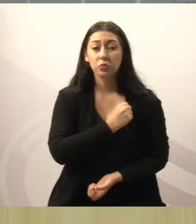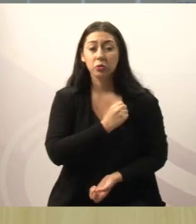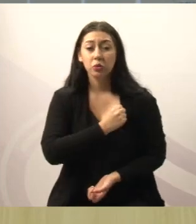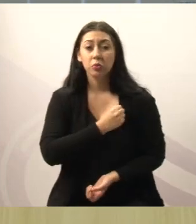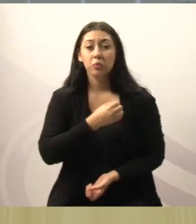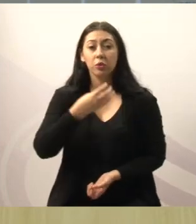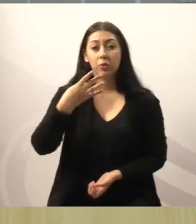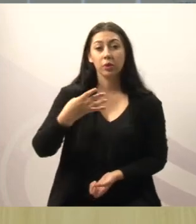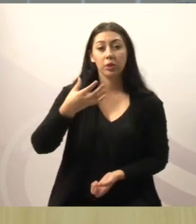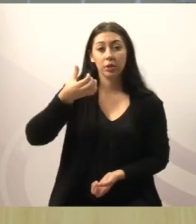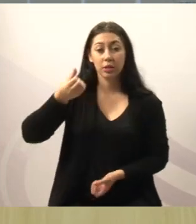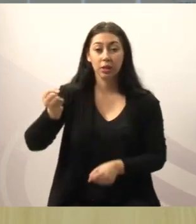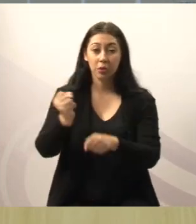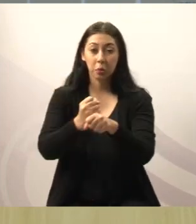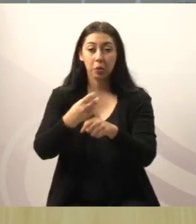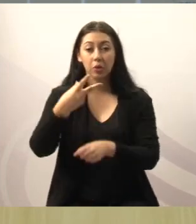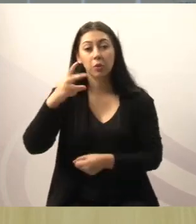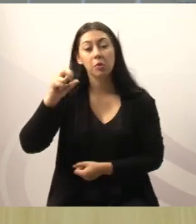46/2020,